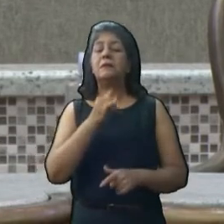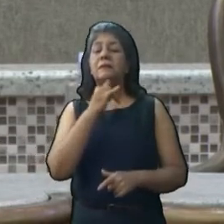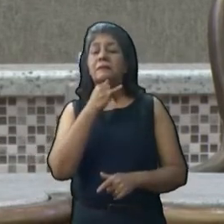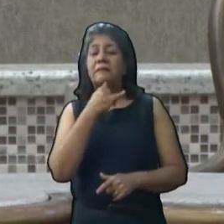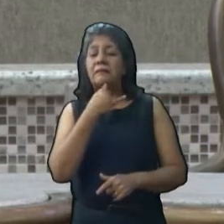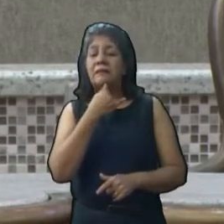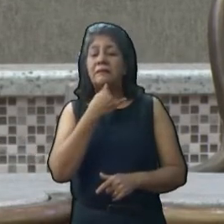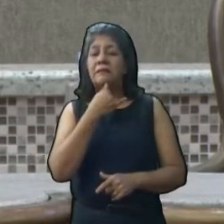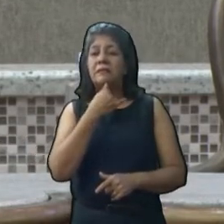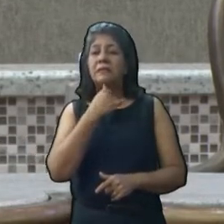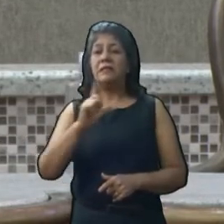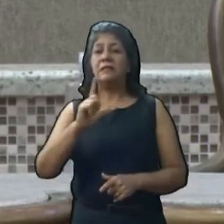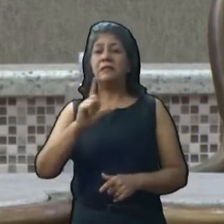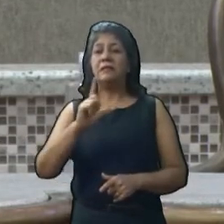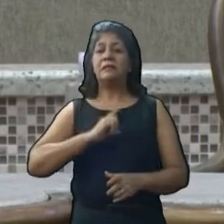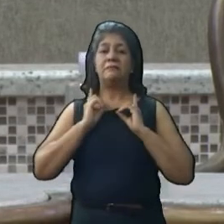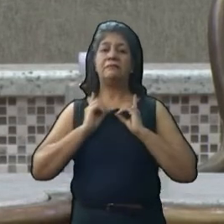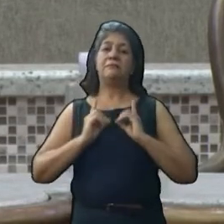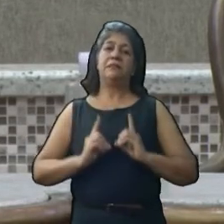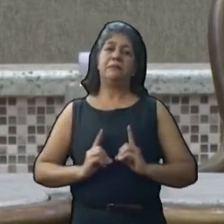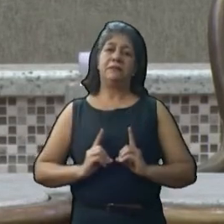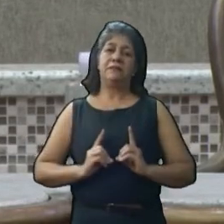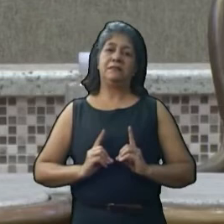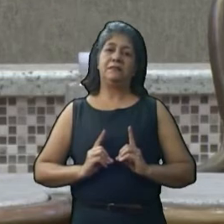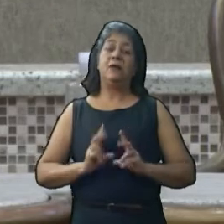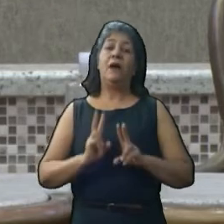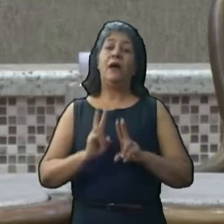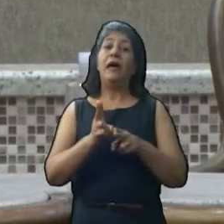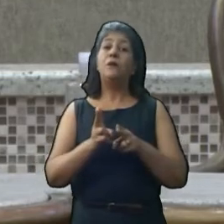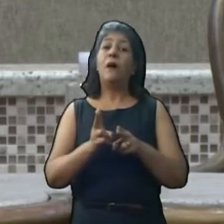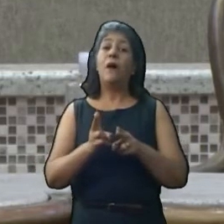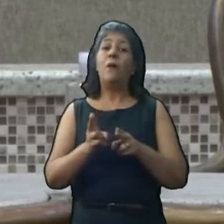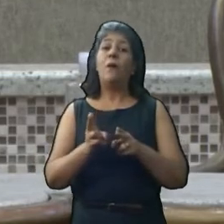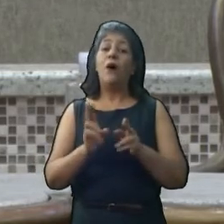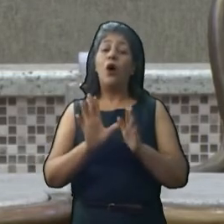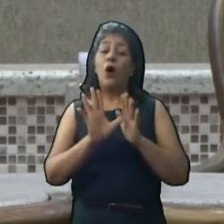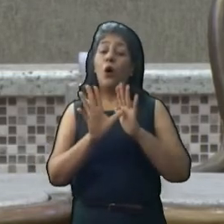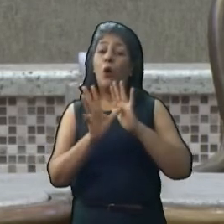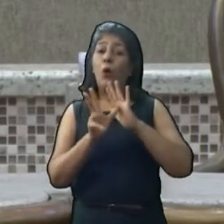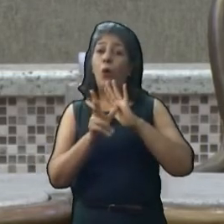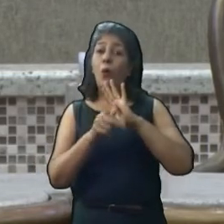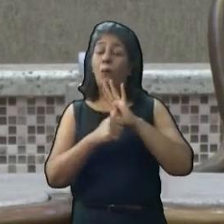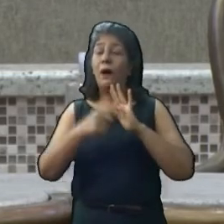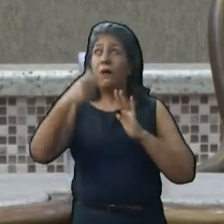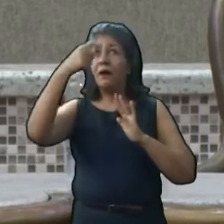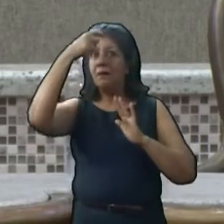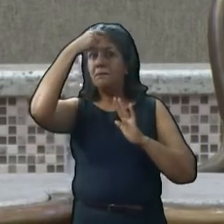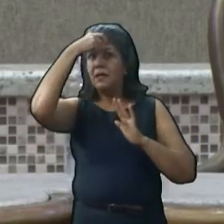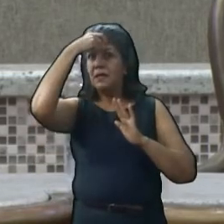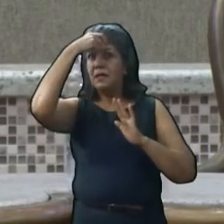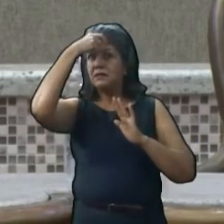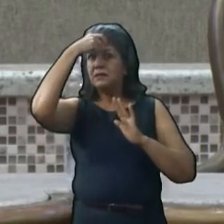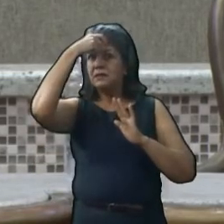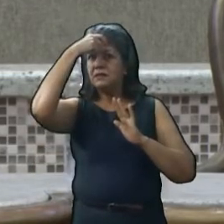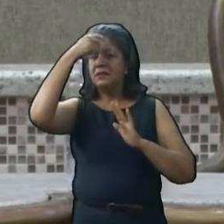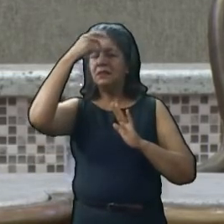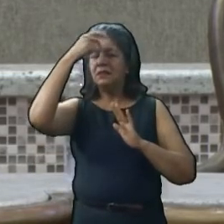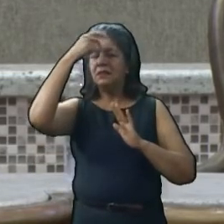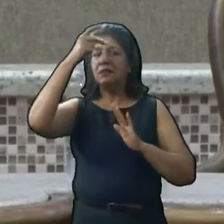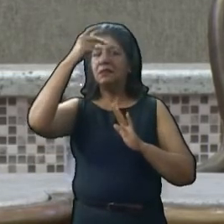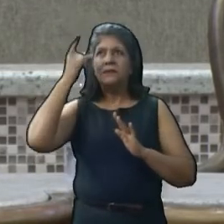álcool é um ladrão de cérebro rouba observe das pessoas o autocontrole